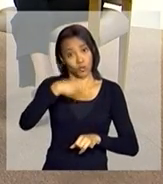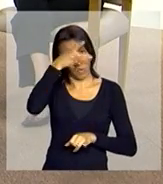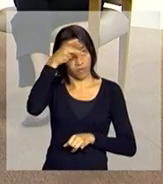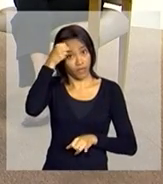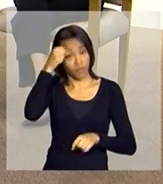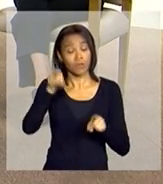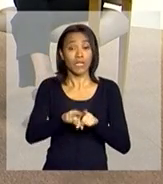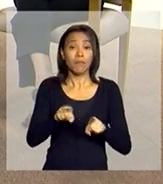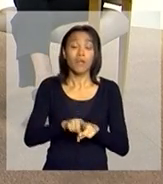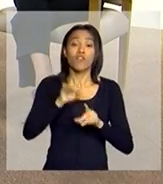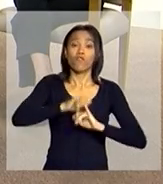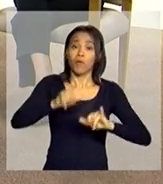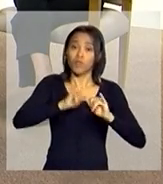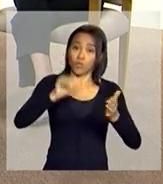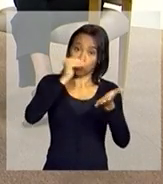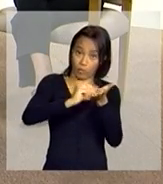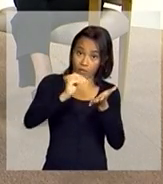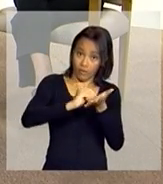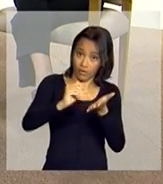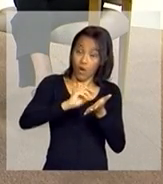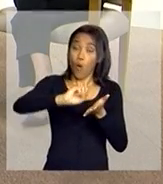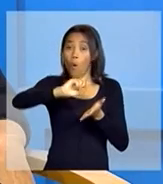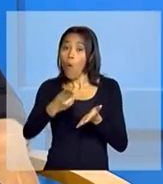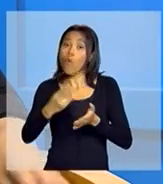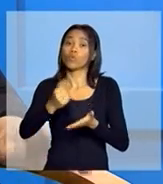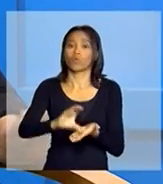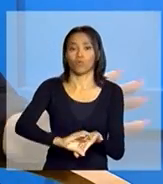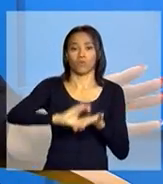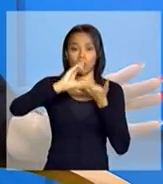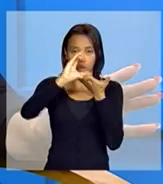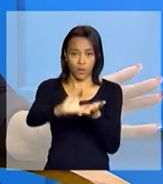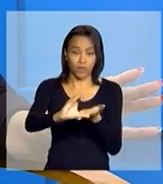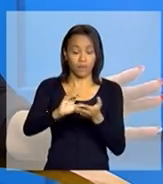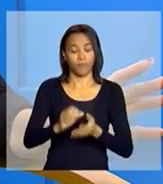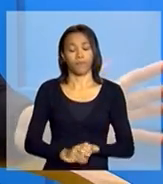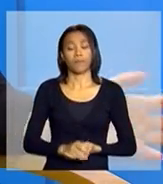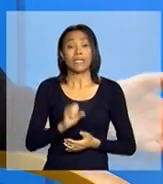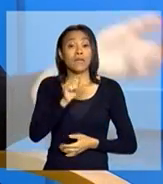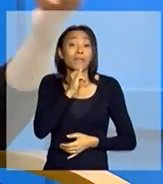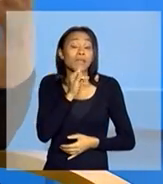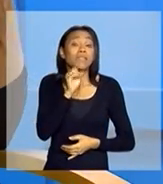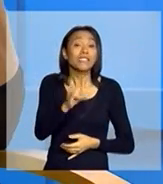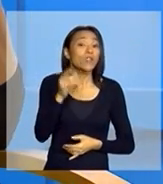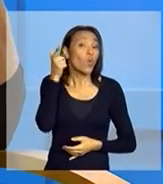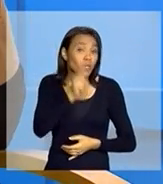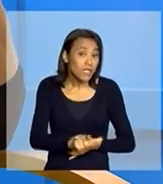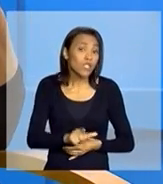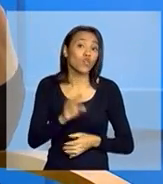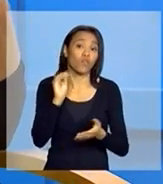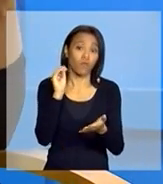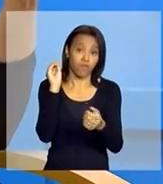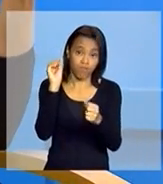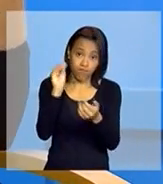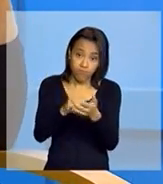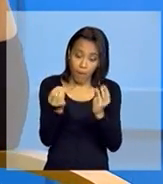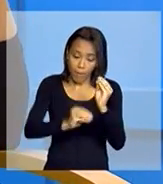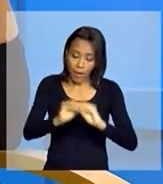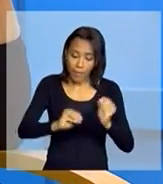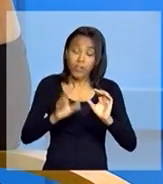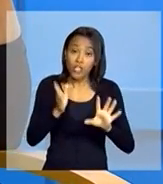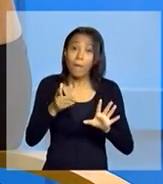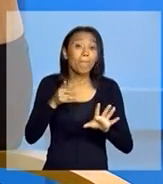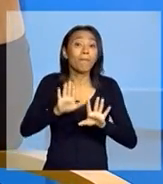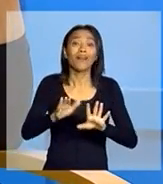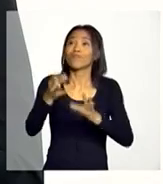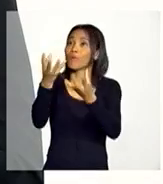secretaria ou do Conselho e no caso por exemplo que o município fez o k de suas mas ele não recebeu por exemplo a senha o login o que que ele deve